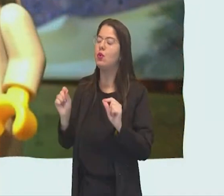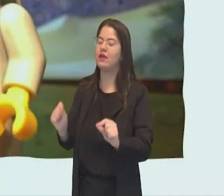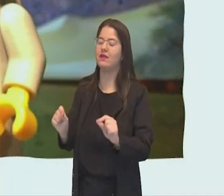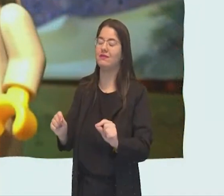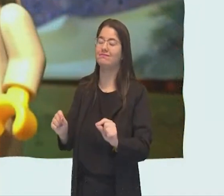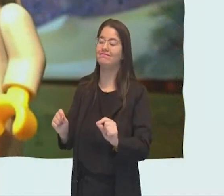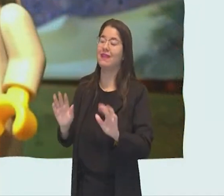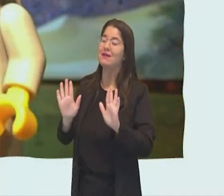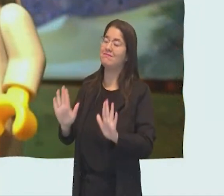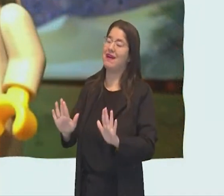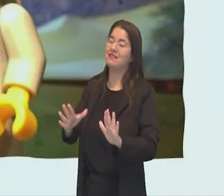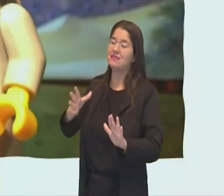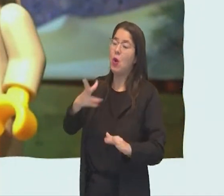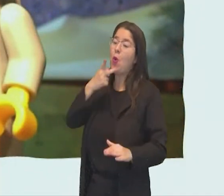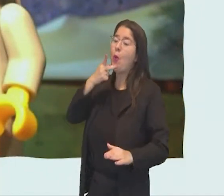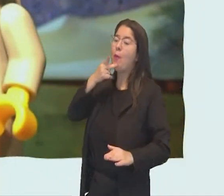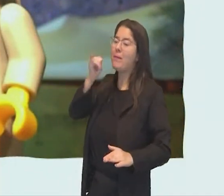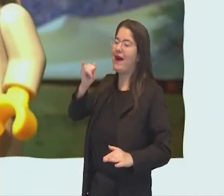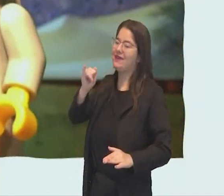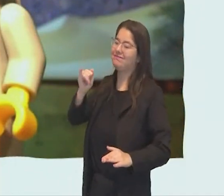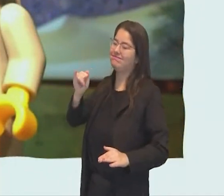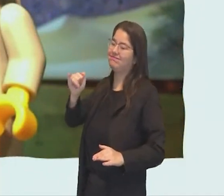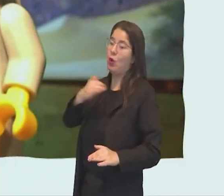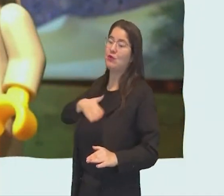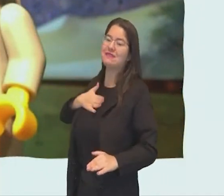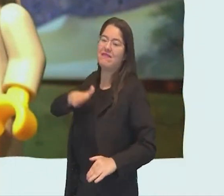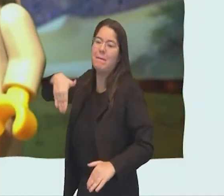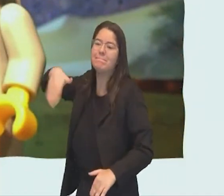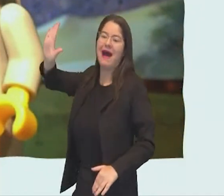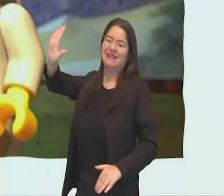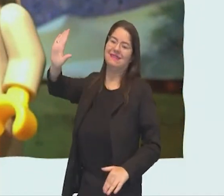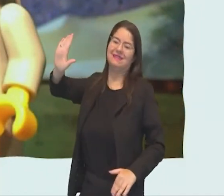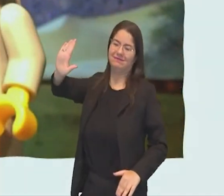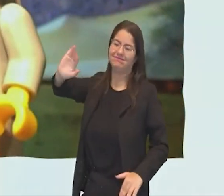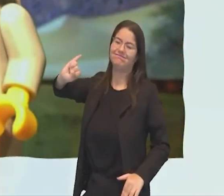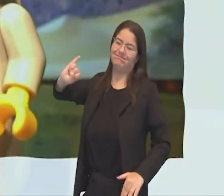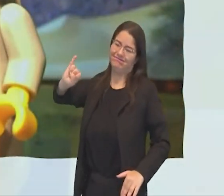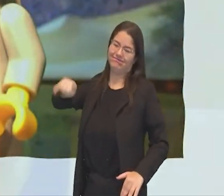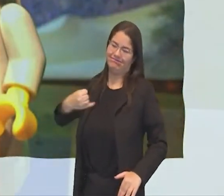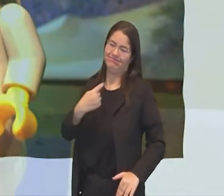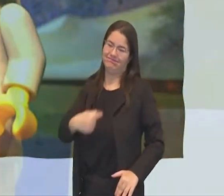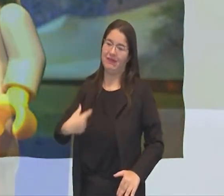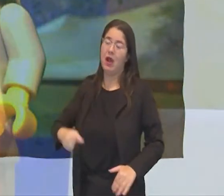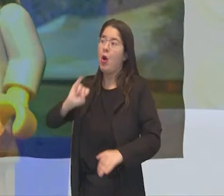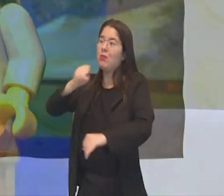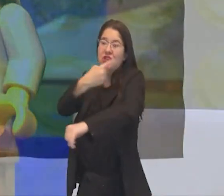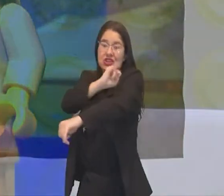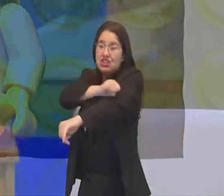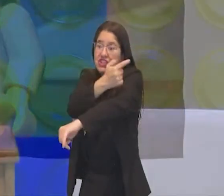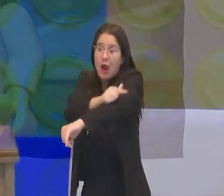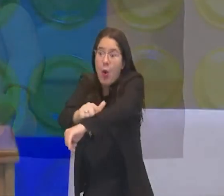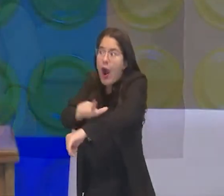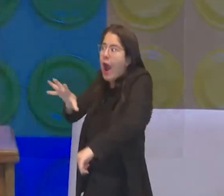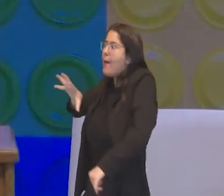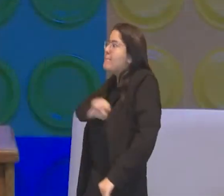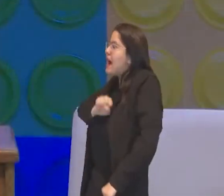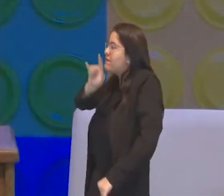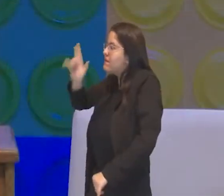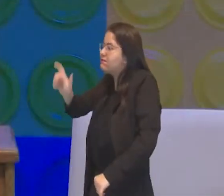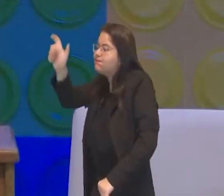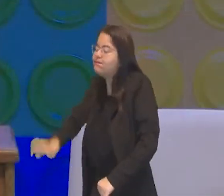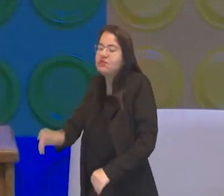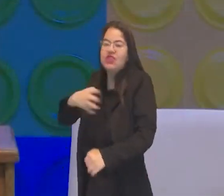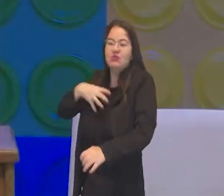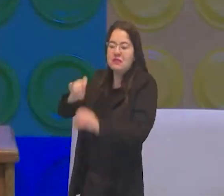o preferido de Jacó. Jacó o amava de uma forma assim tão especial que